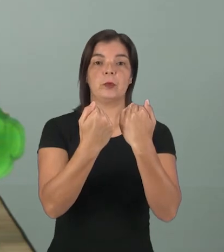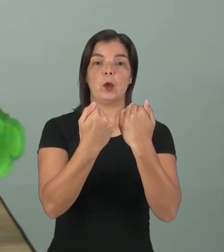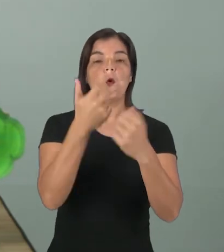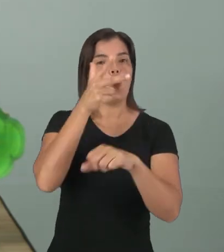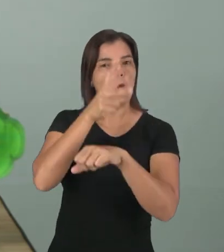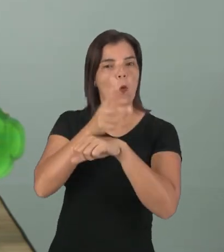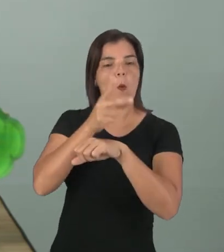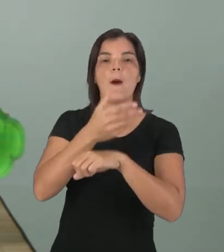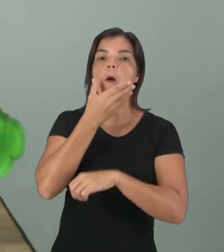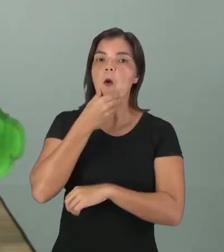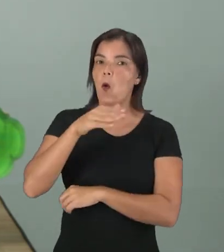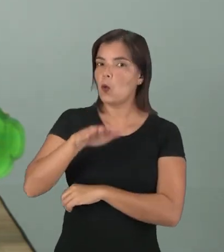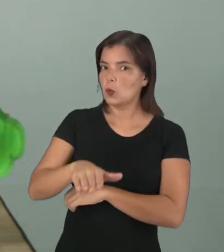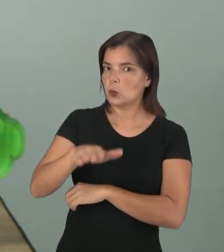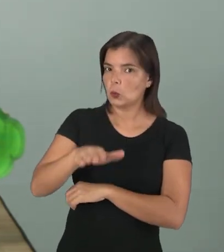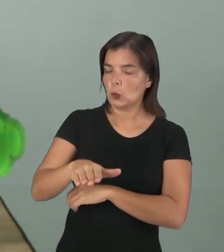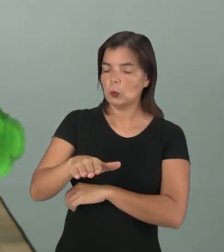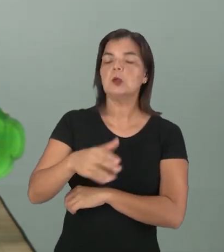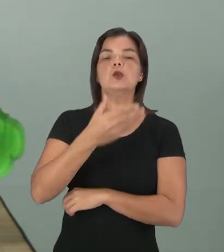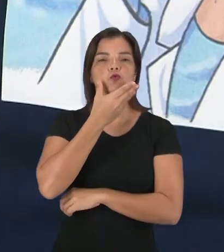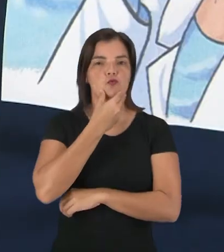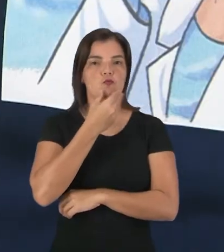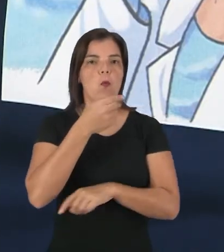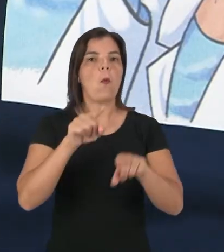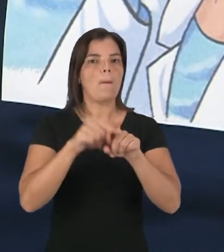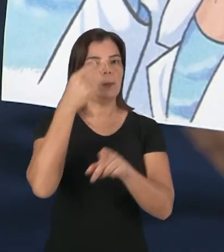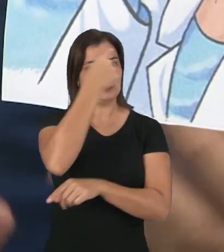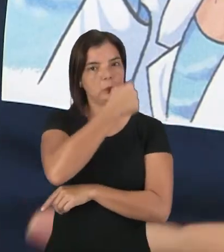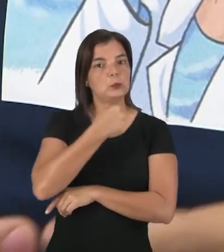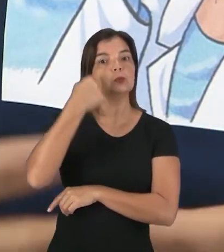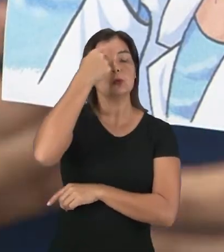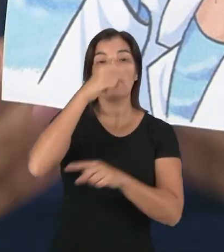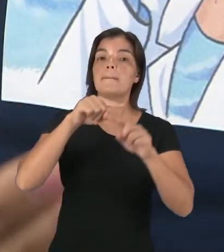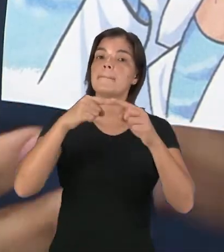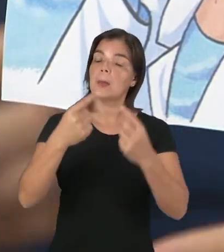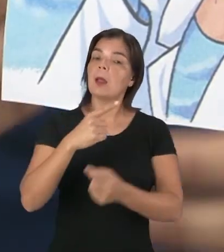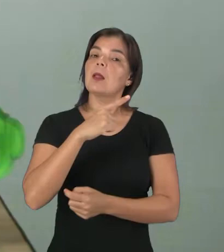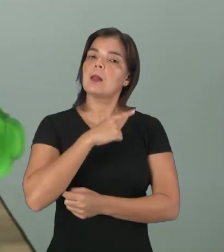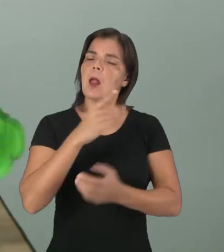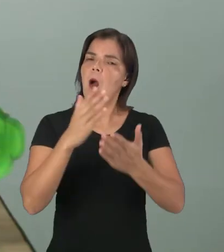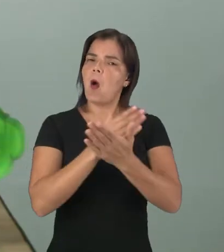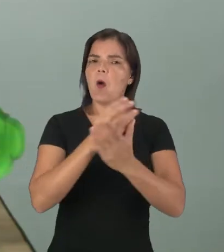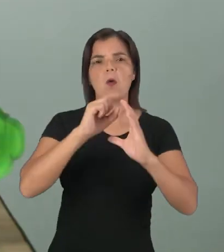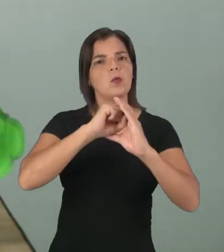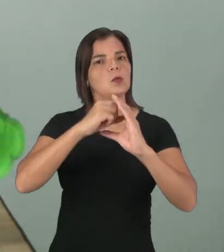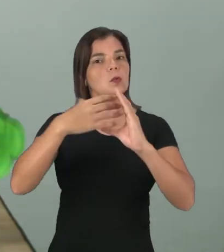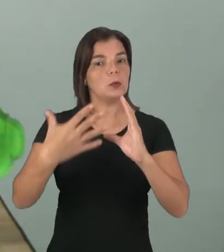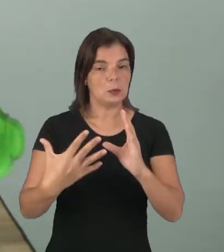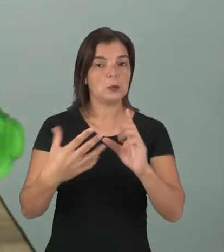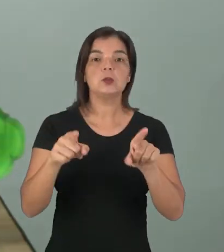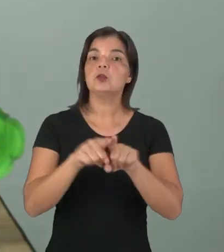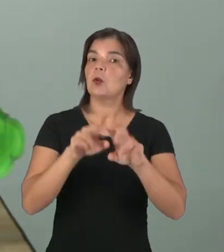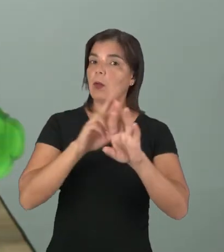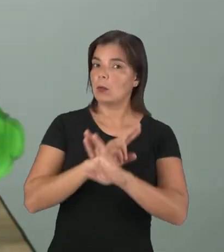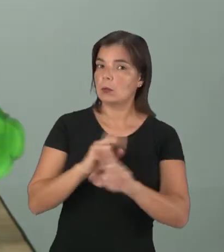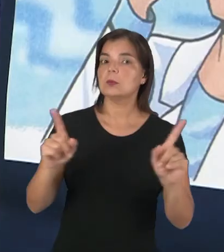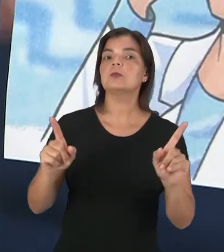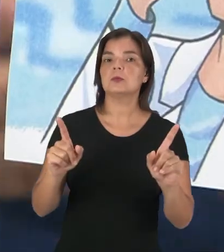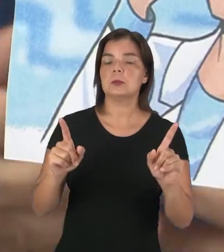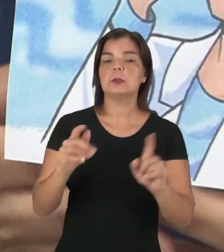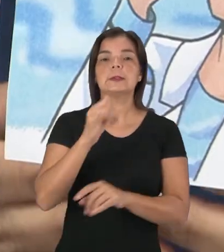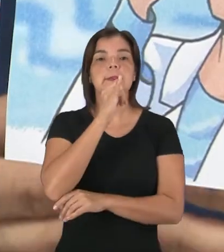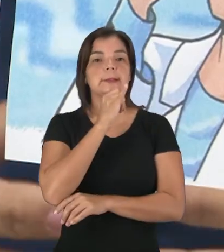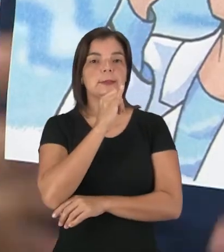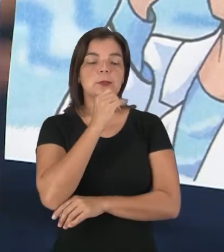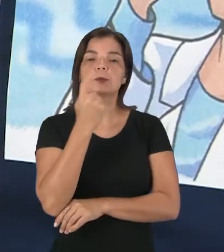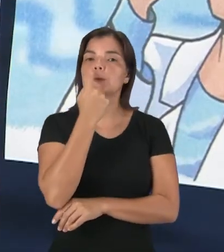vídeo. É um menino, tem a feição de um homem, certo? De um menino, mas ele tem algumas características diferenciadas,